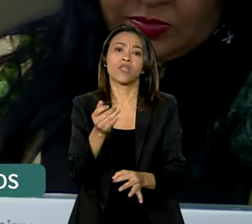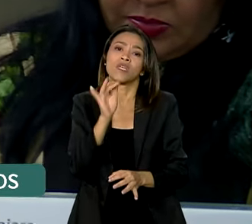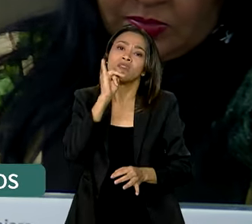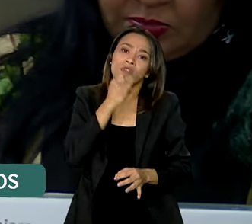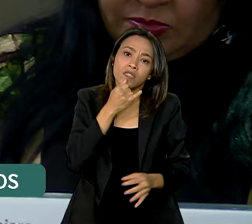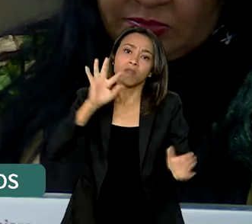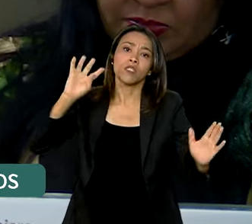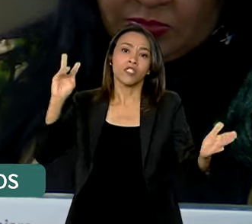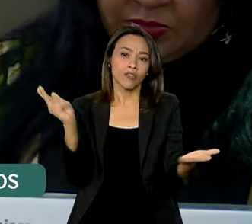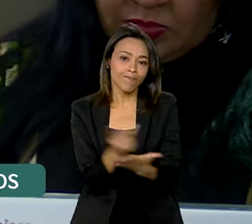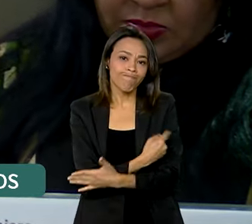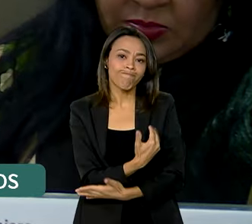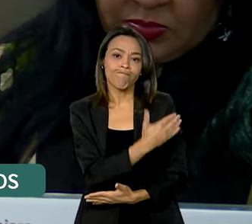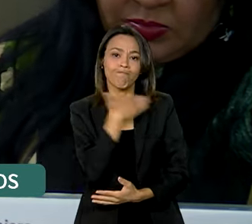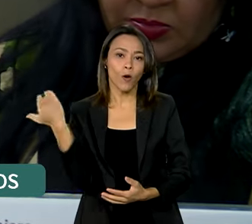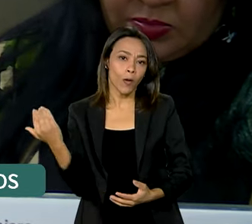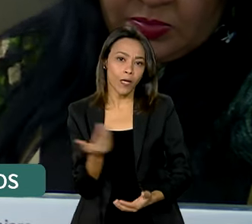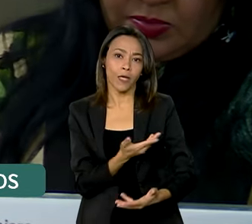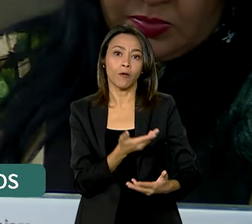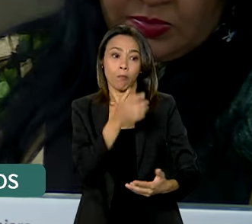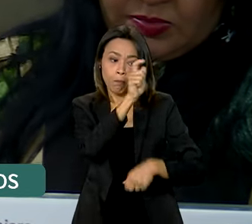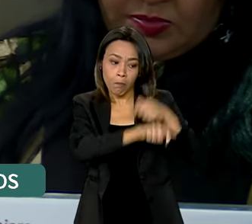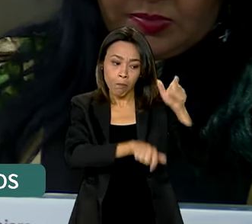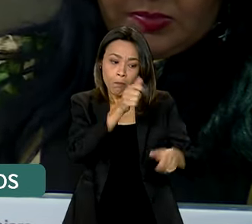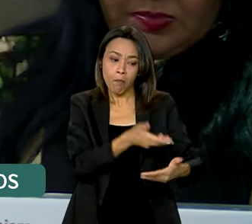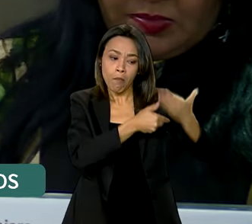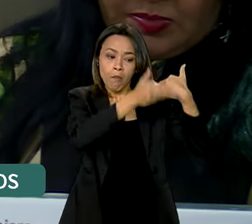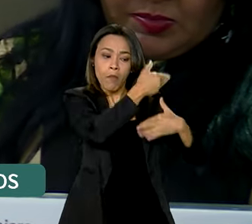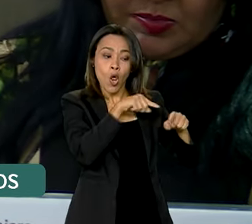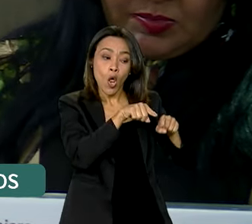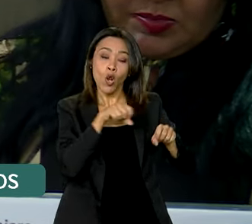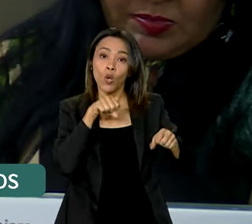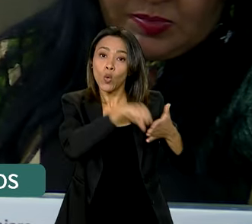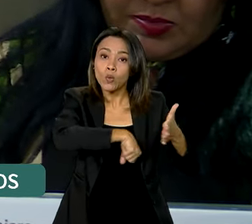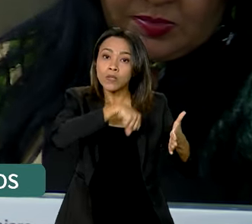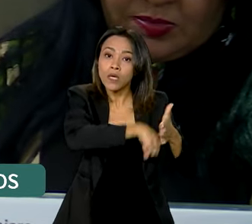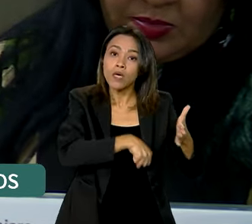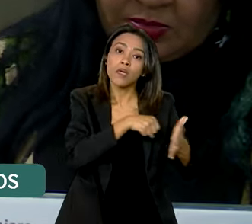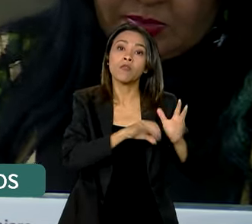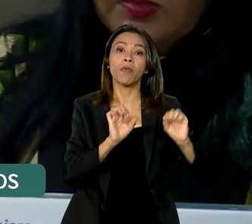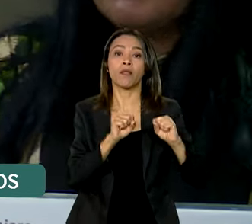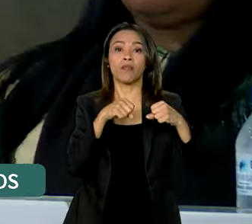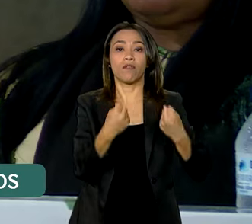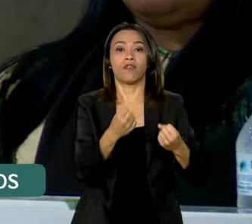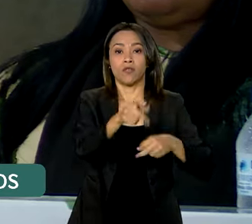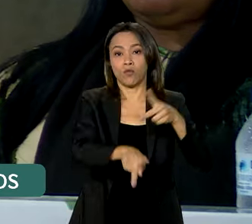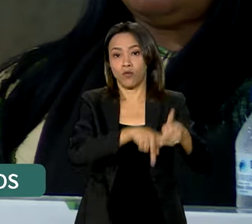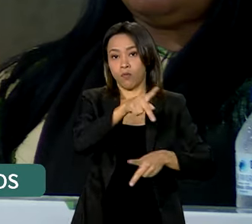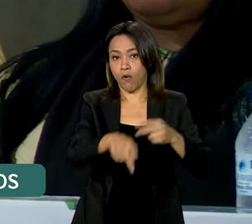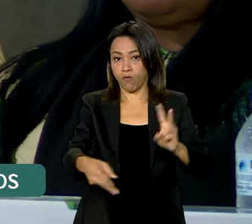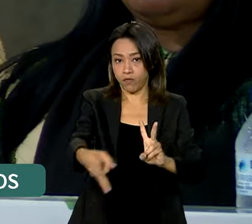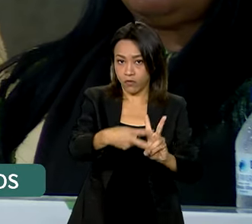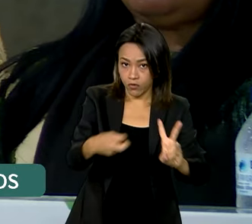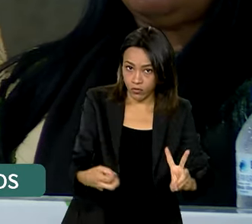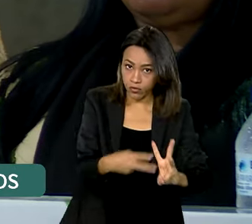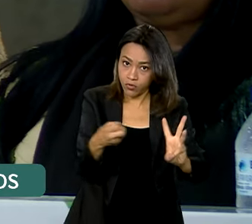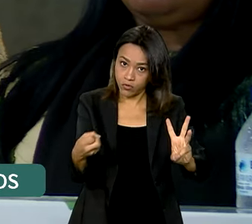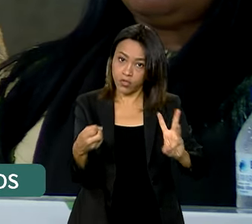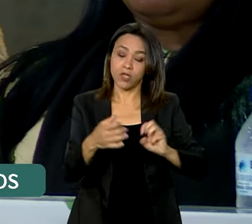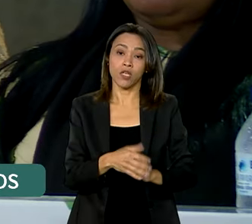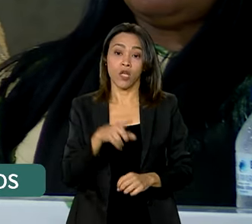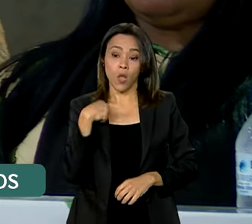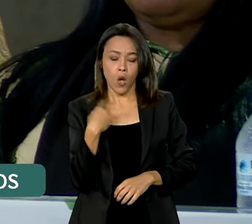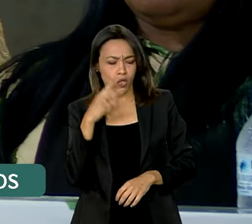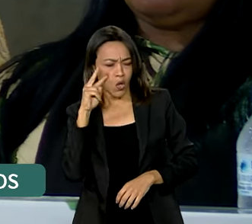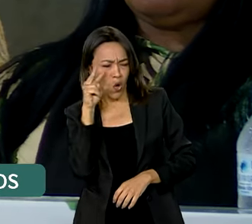perderam suas vidas, lutando pela defesa dos povos indígenas e do meio ambiente. Olhar para os